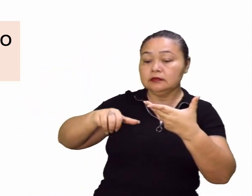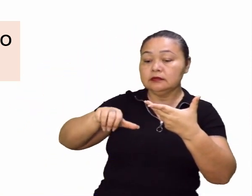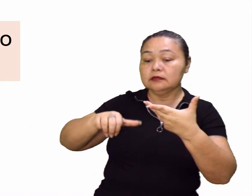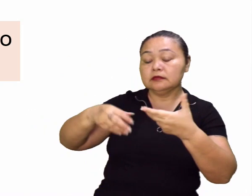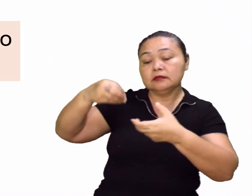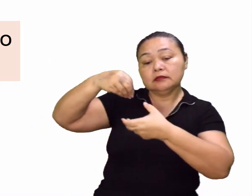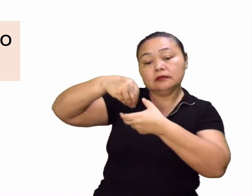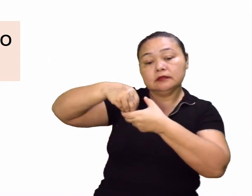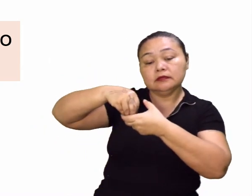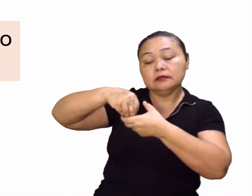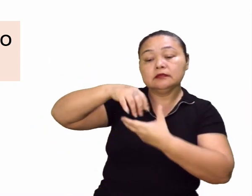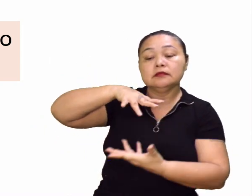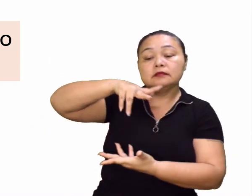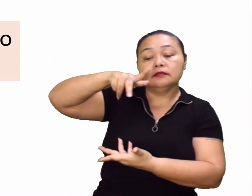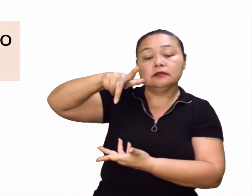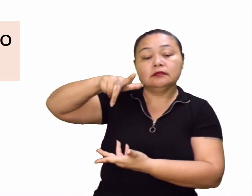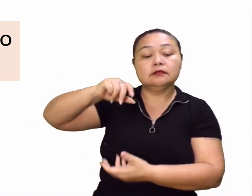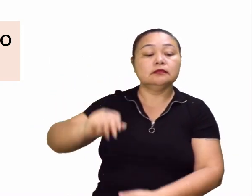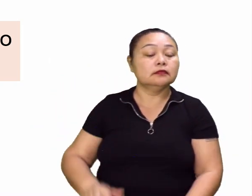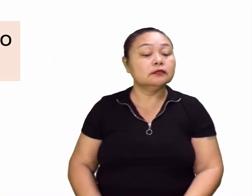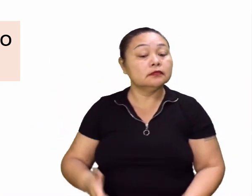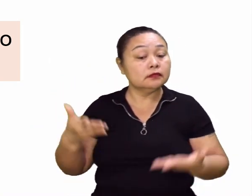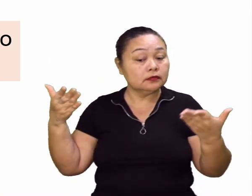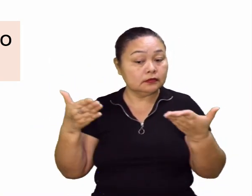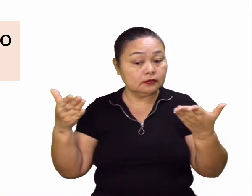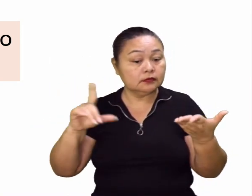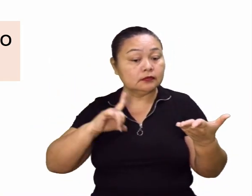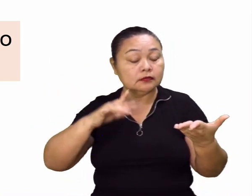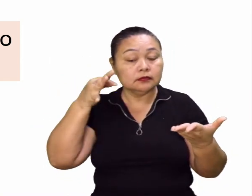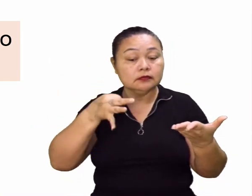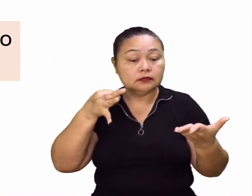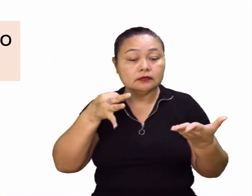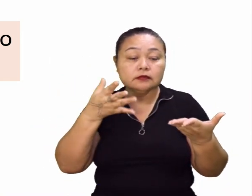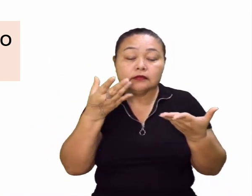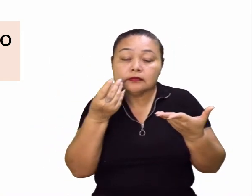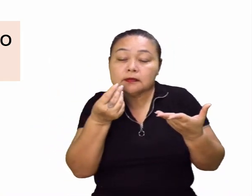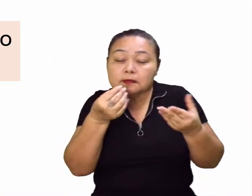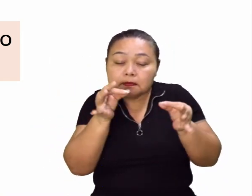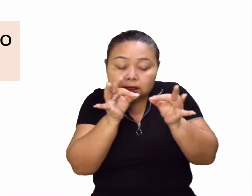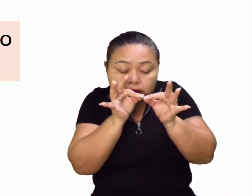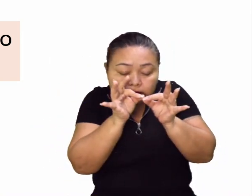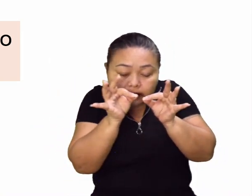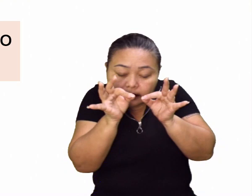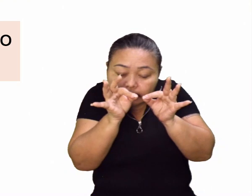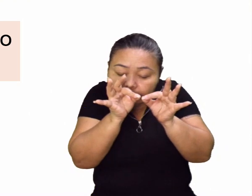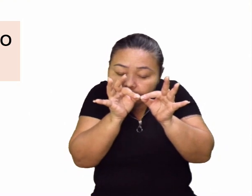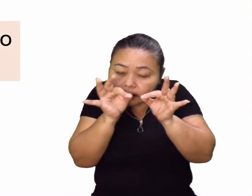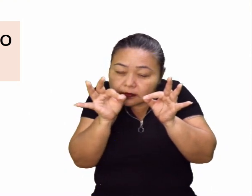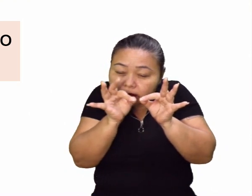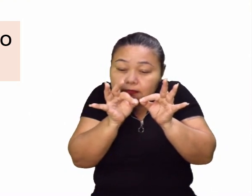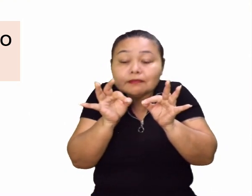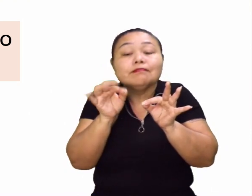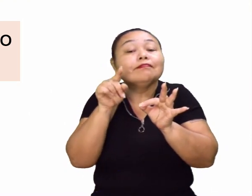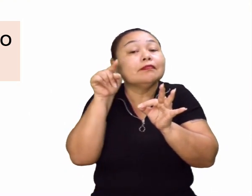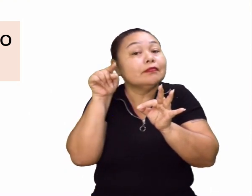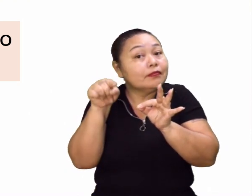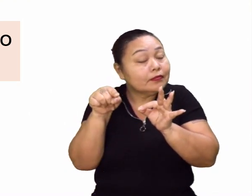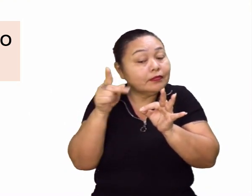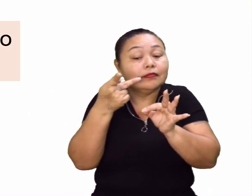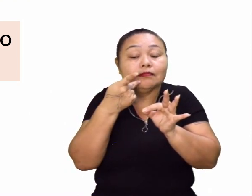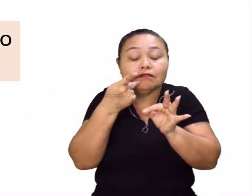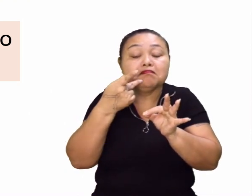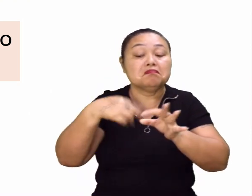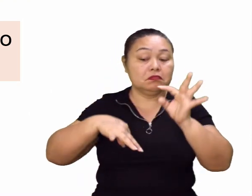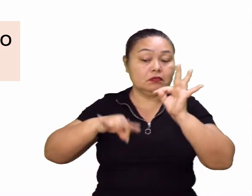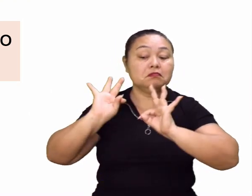rastreadora aqui no nosso planeta. Atualmente trabalho com precisão milimétrica. Aí sim, agora a gente está falando de